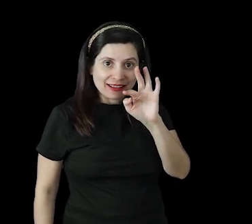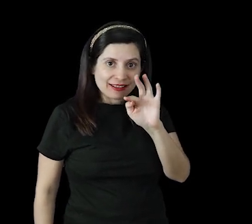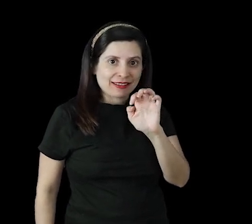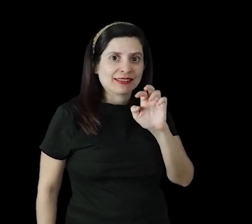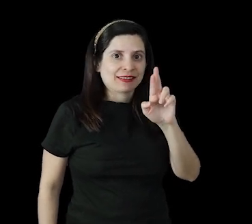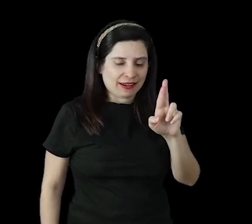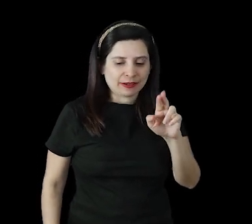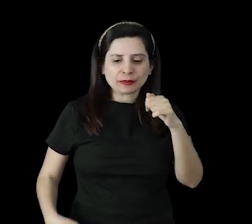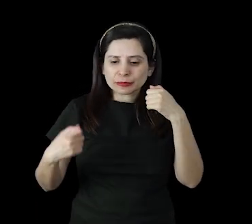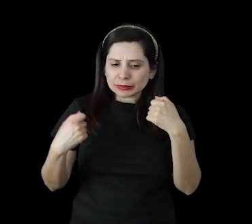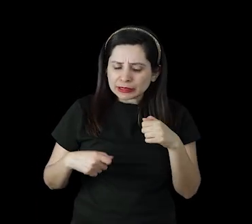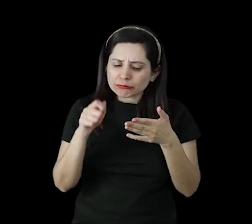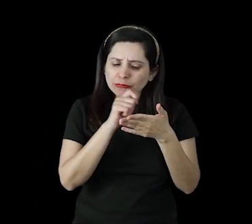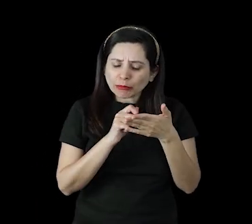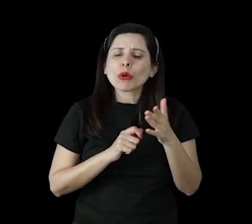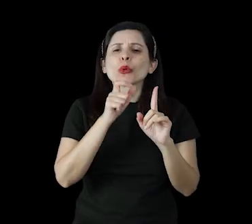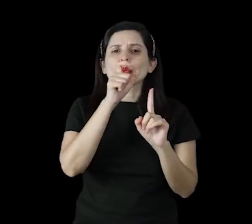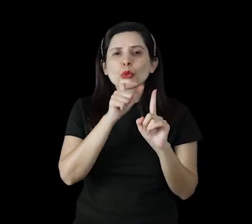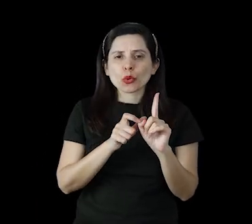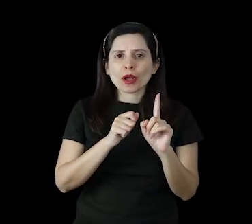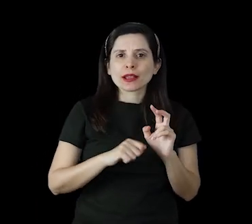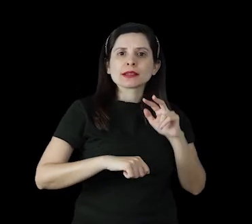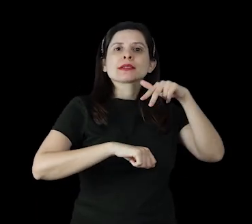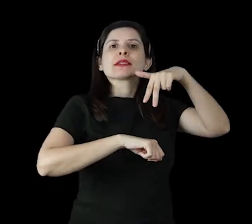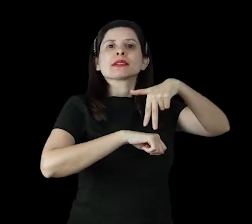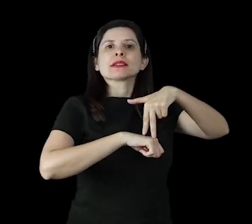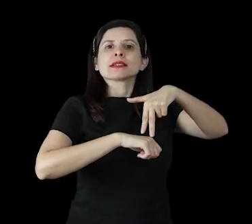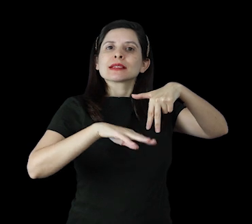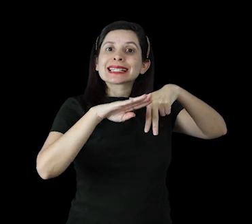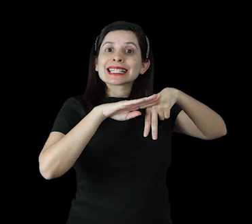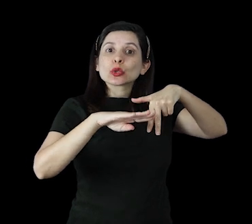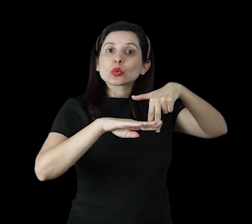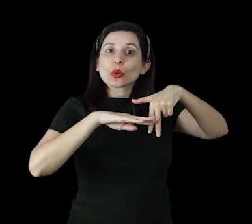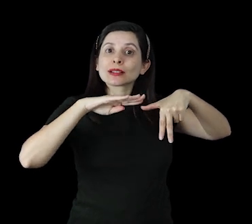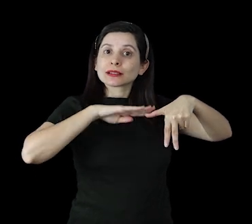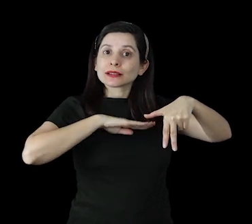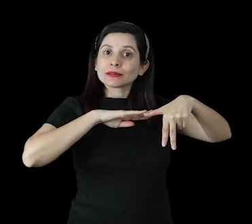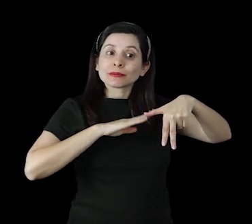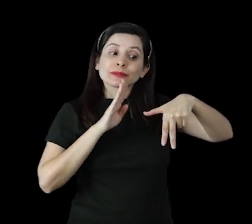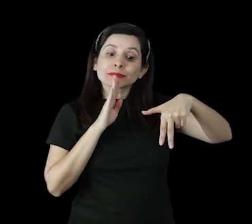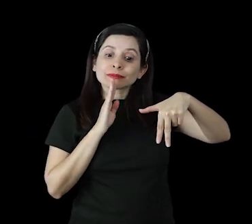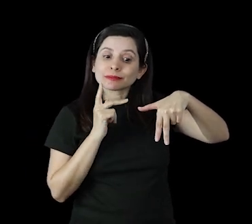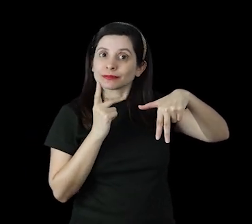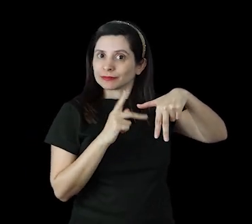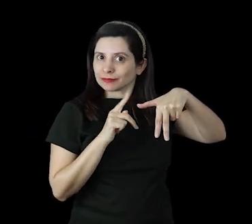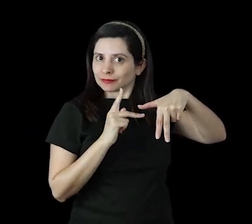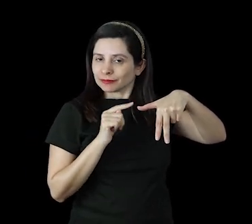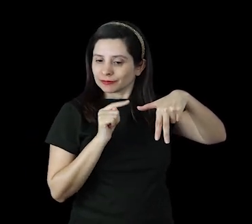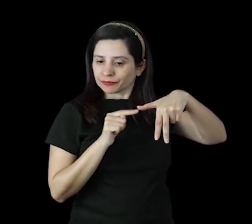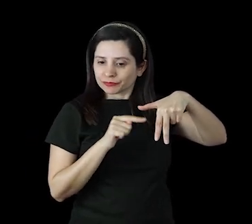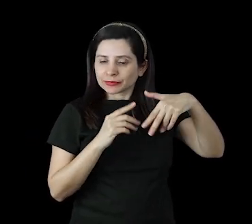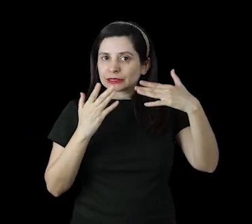que a gente tem que colocar o personagem em situações para a gente conhecer ele, e aí, para mim, amarra muito